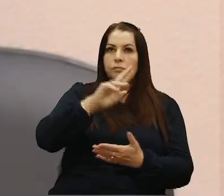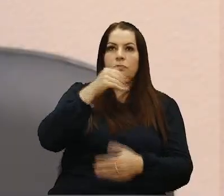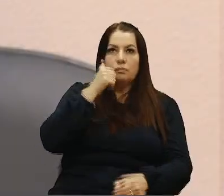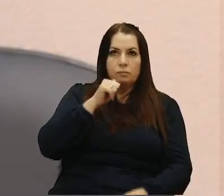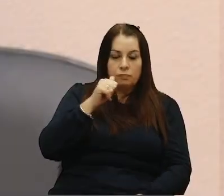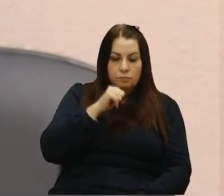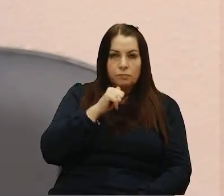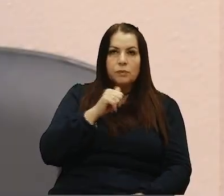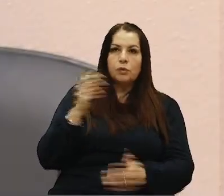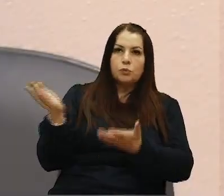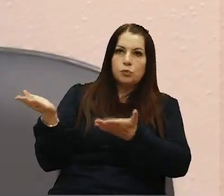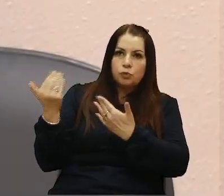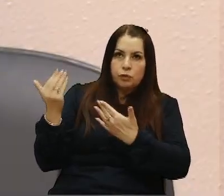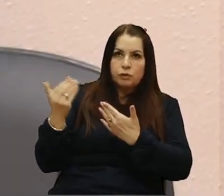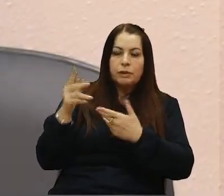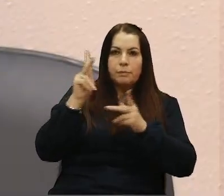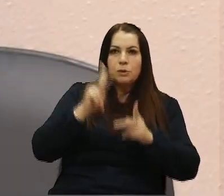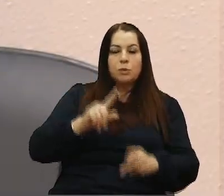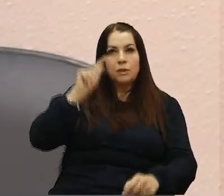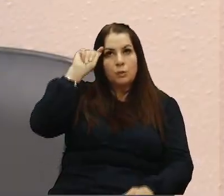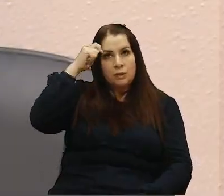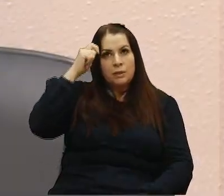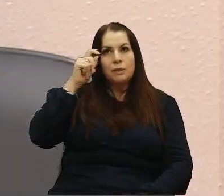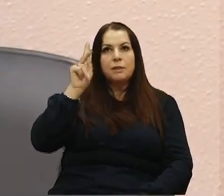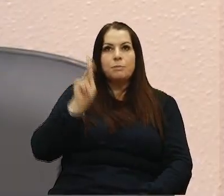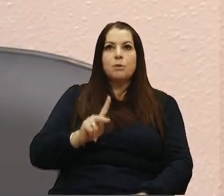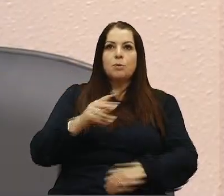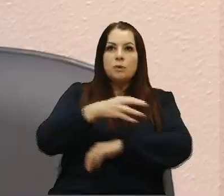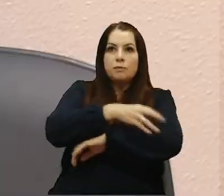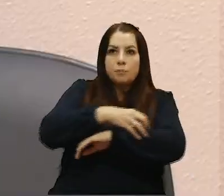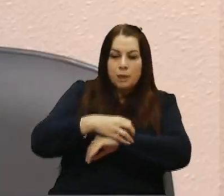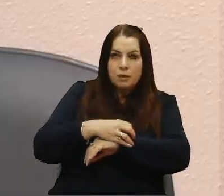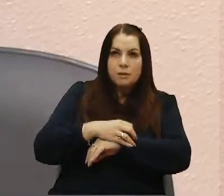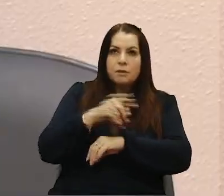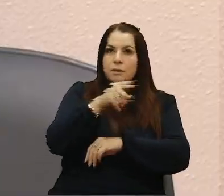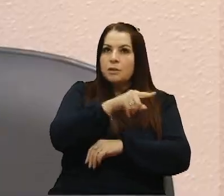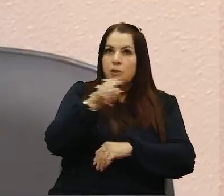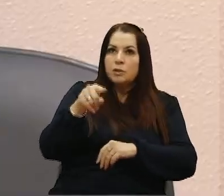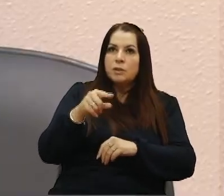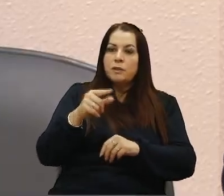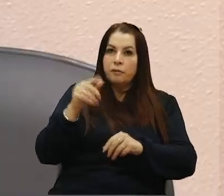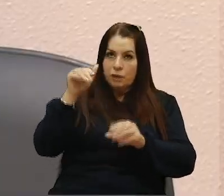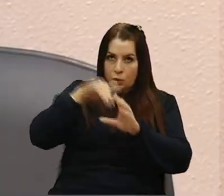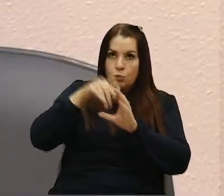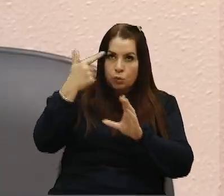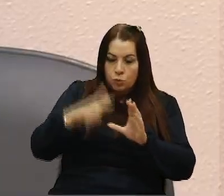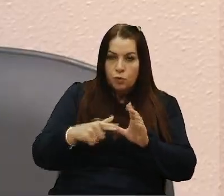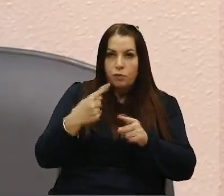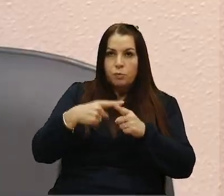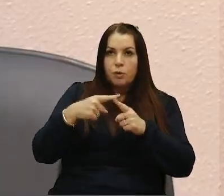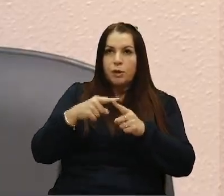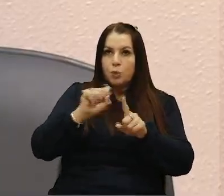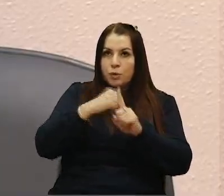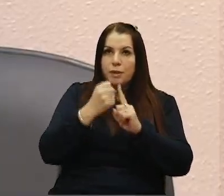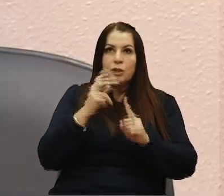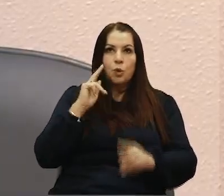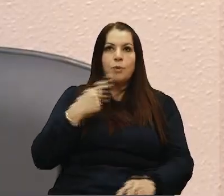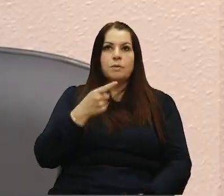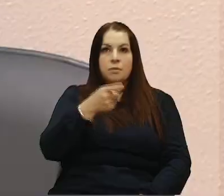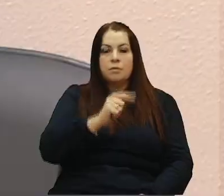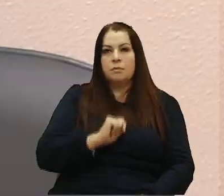mulheres, a juventude, as pessoas negras, as pessoas periféricas. E se a senhora foi reeleita, foi porque a sociedade reconhece